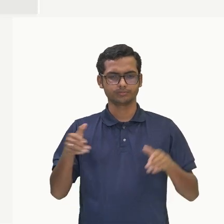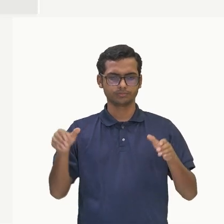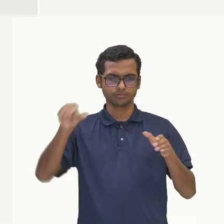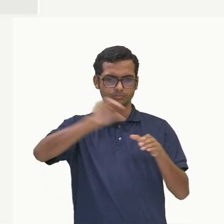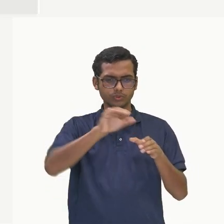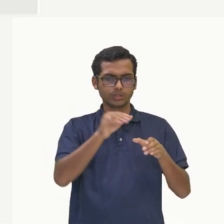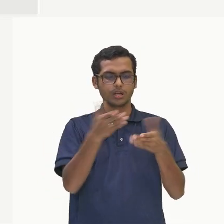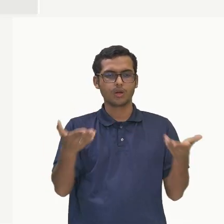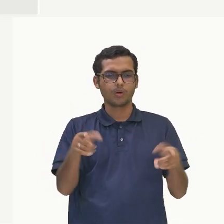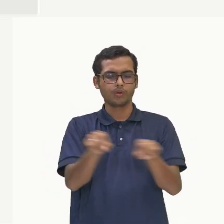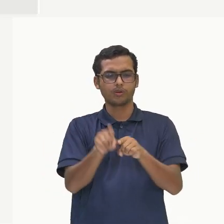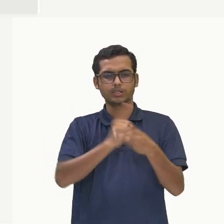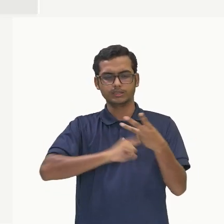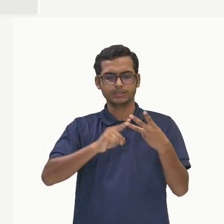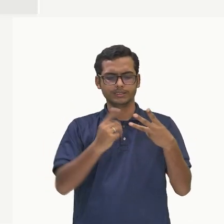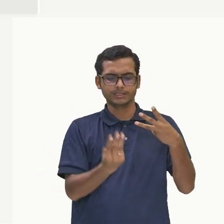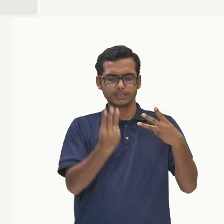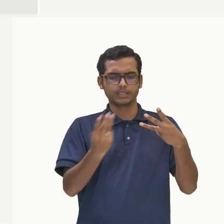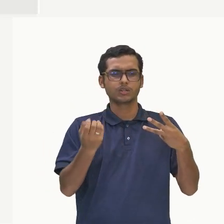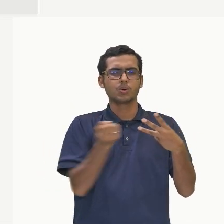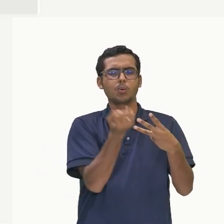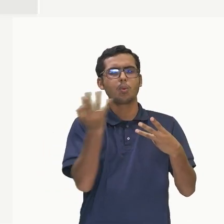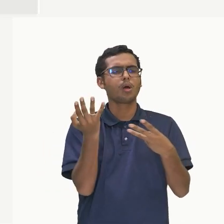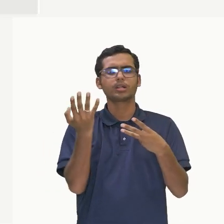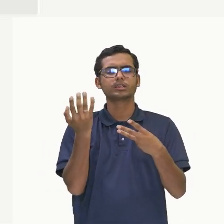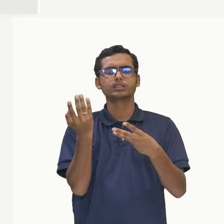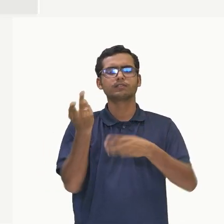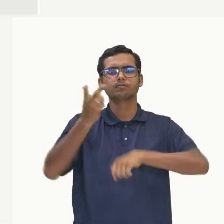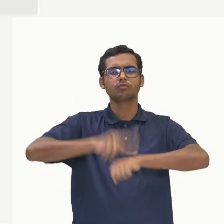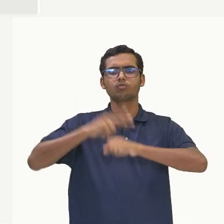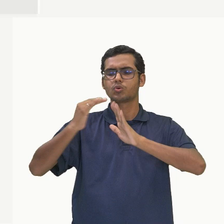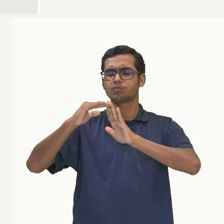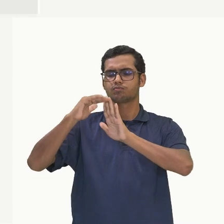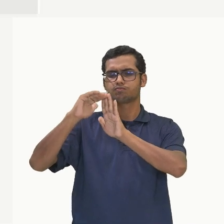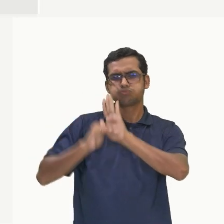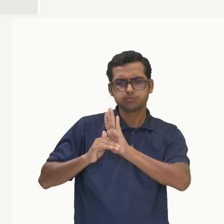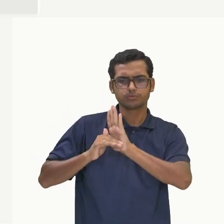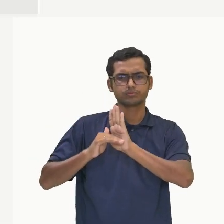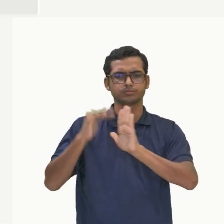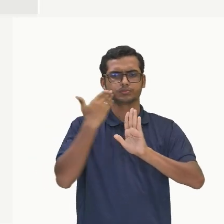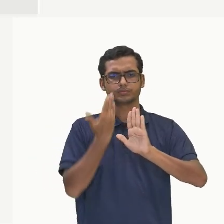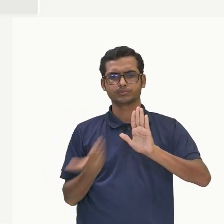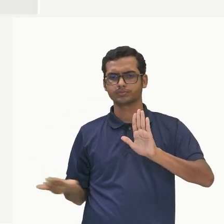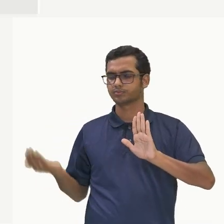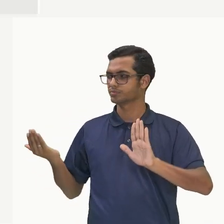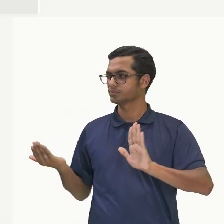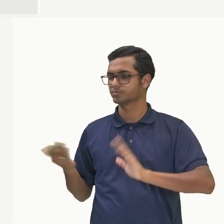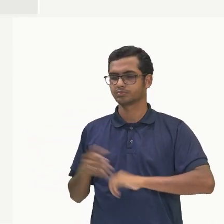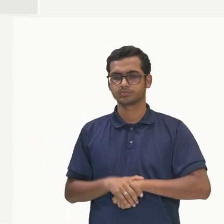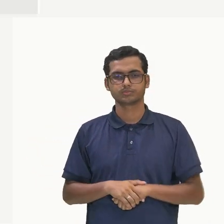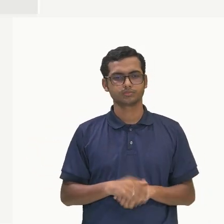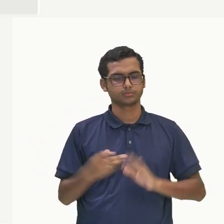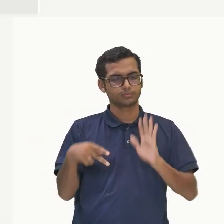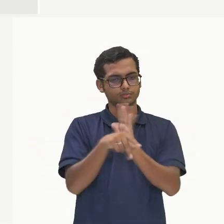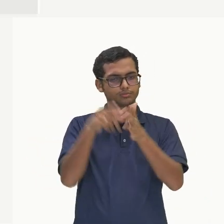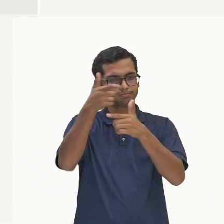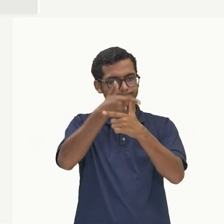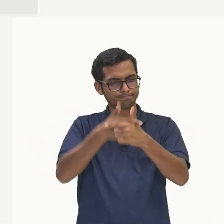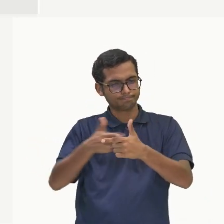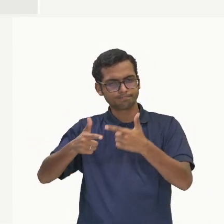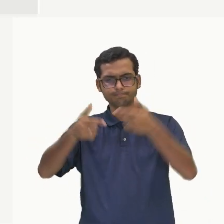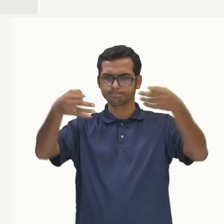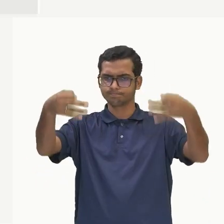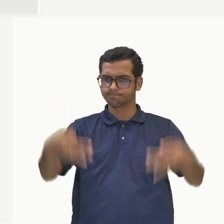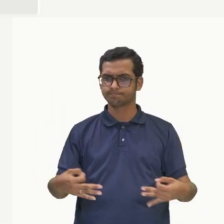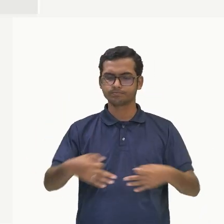Ele diminuiu 2 vezes, ou seja, se aqui ele diminuiu, não é vezes, é divisão, tá?